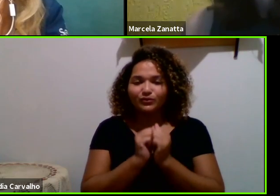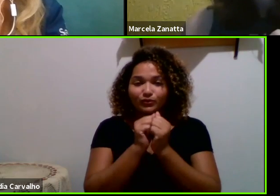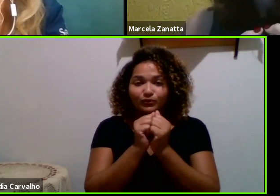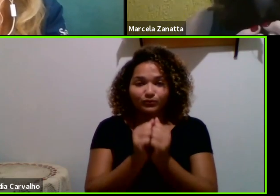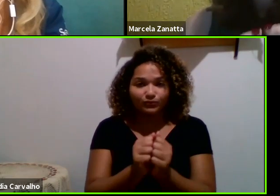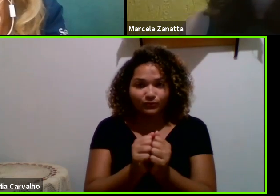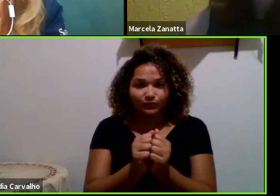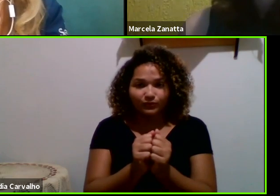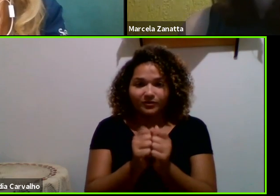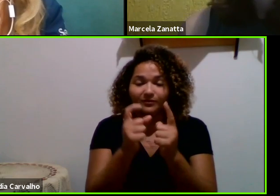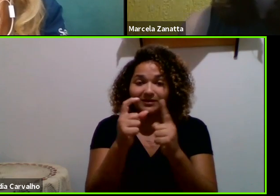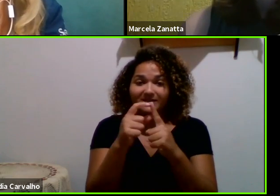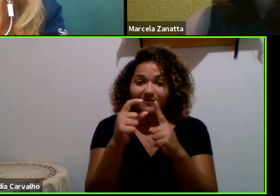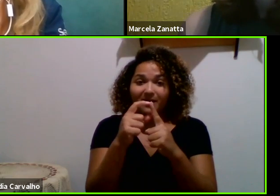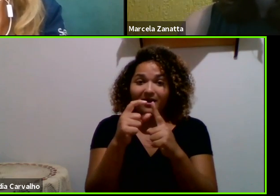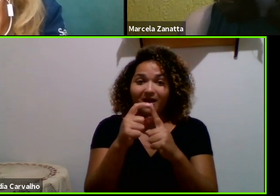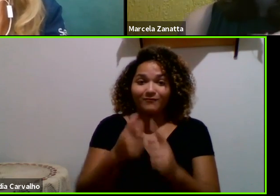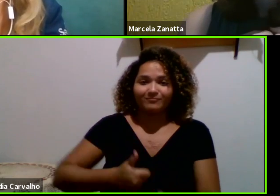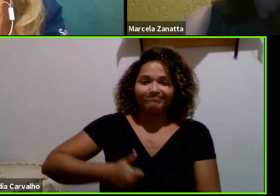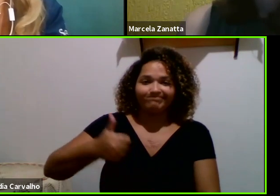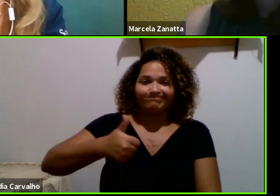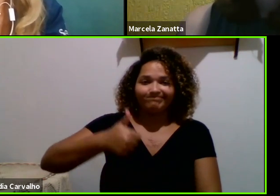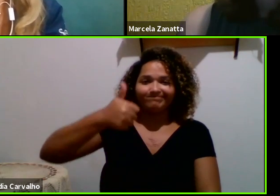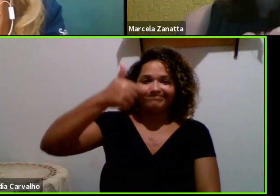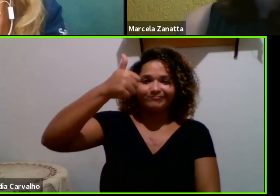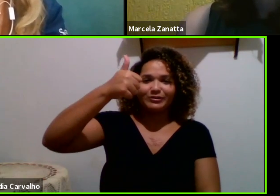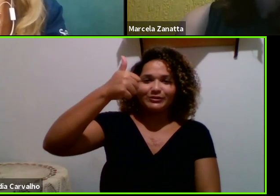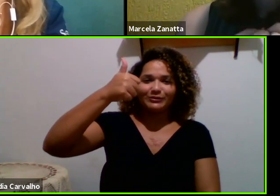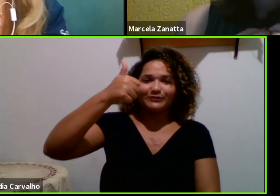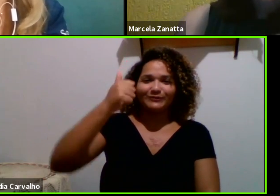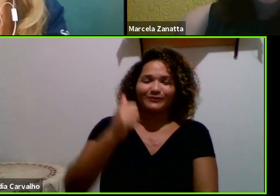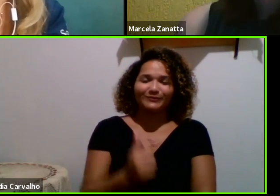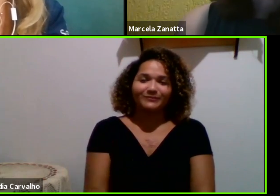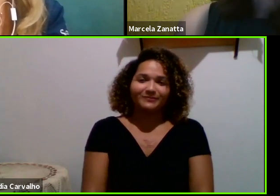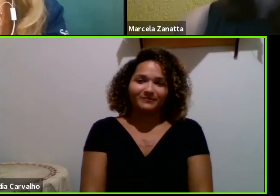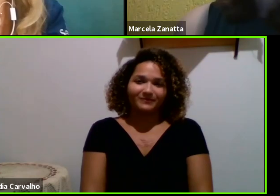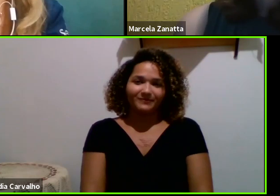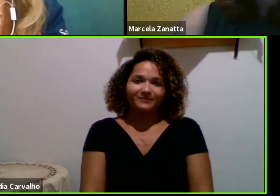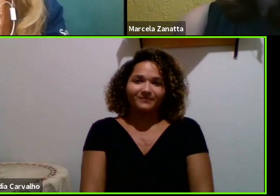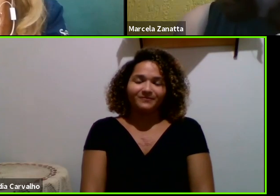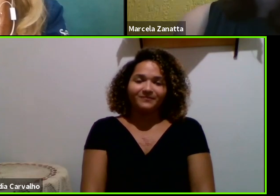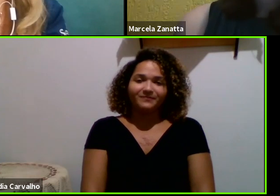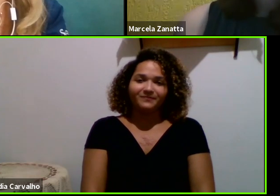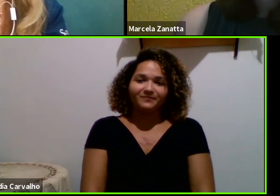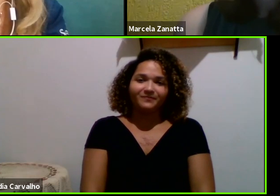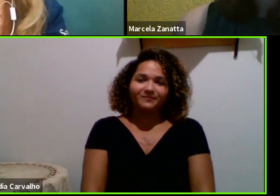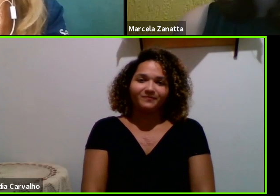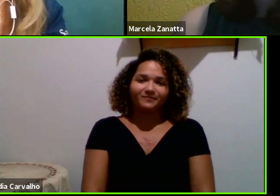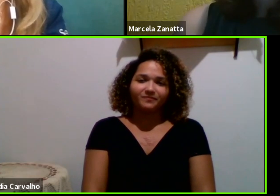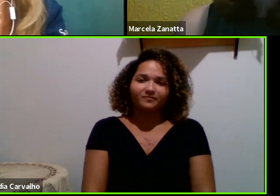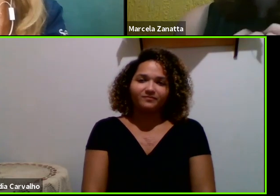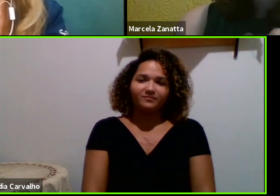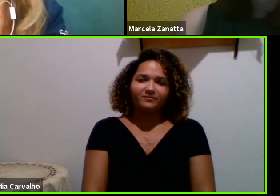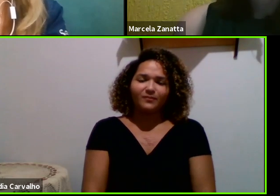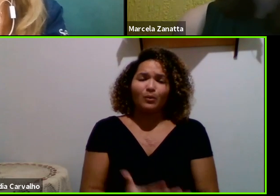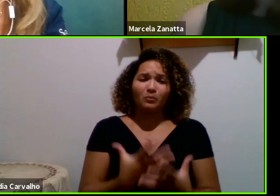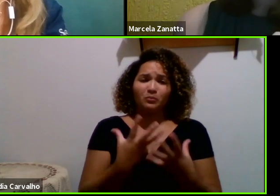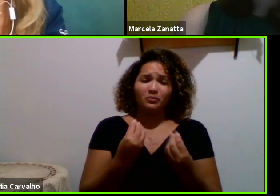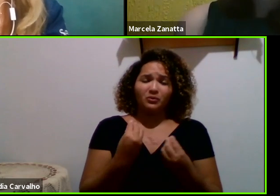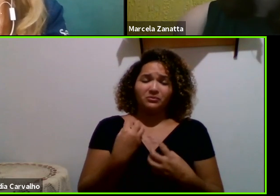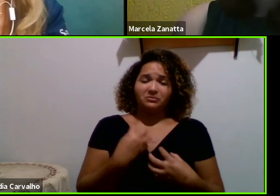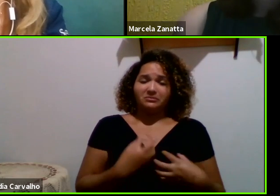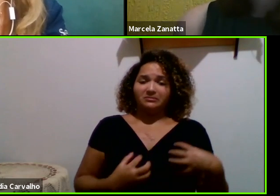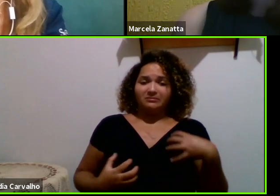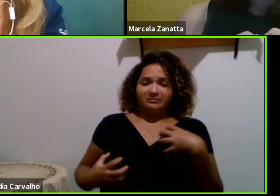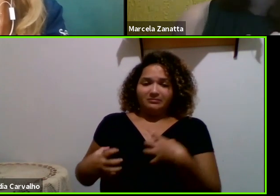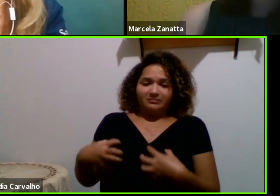Então, palavras positivas, lembrando que, do ponto de vista neuroendócrino, tem uma série de hormônios ali trabalhando para que a